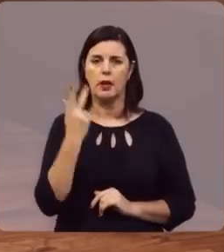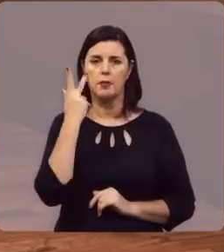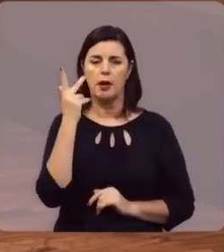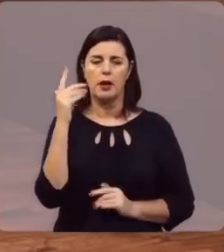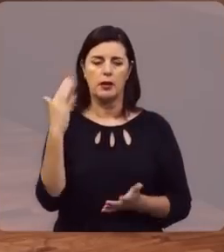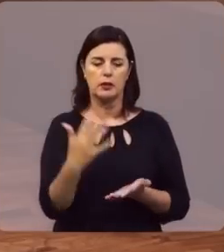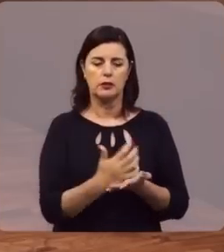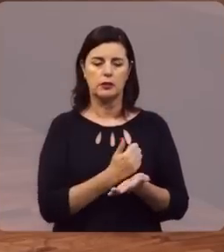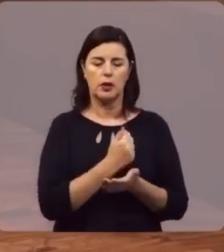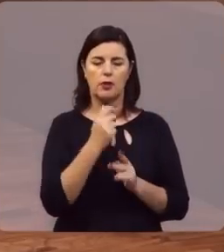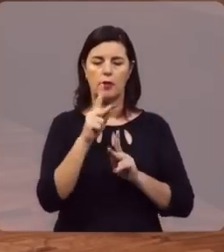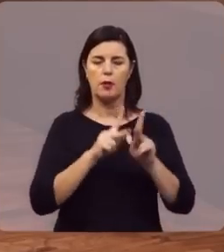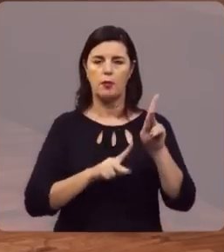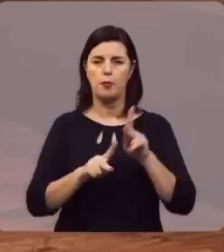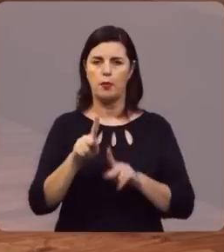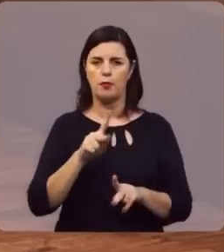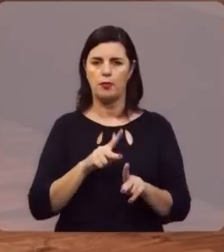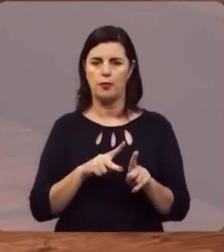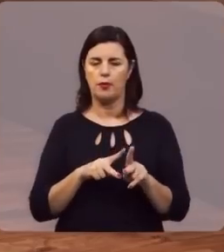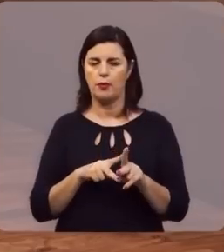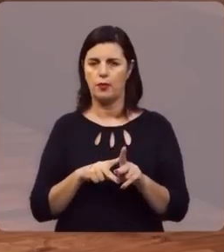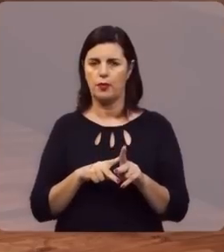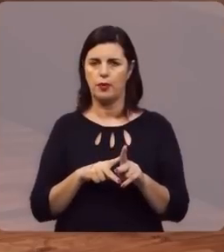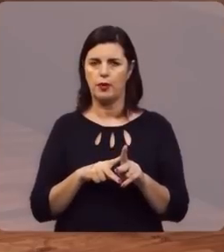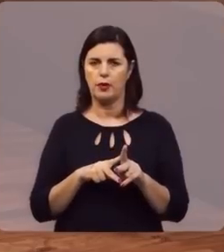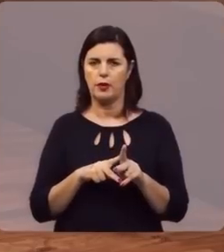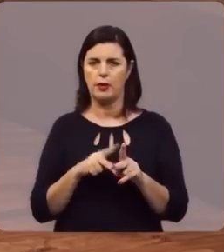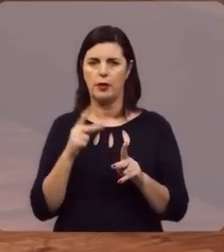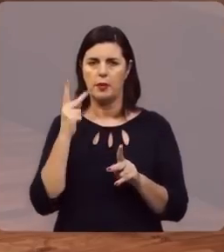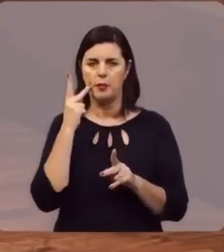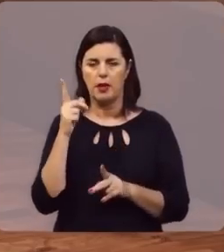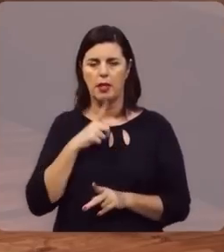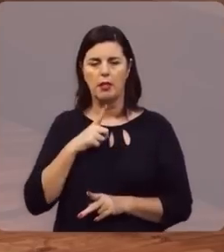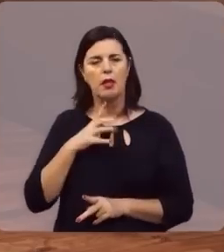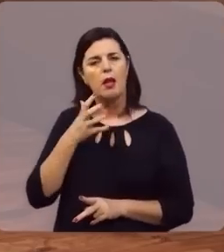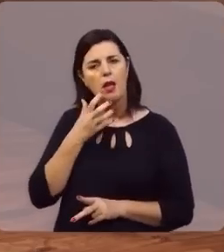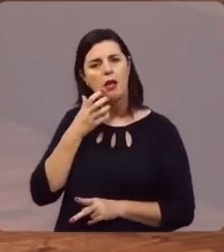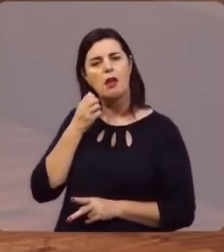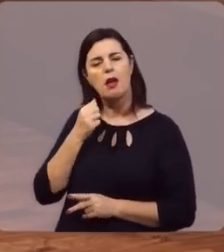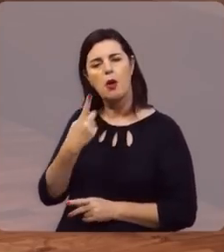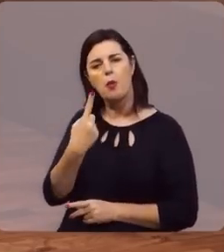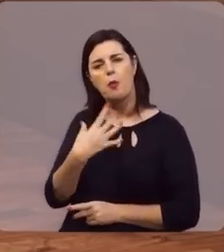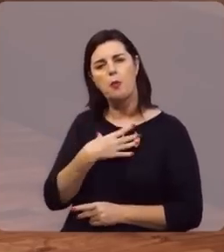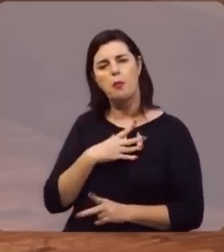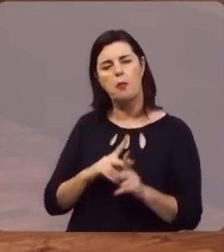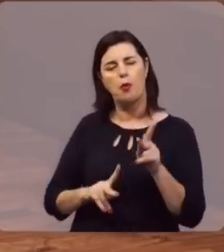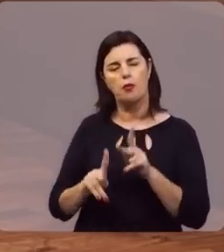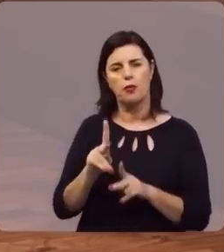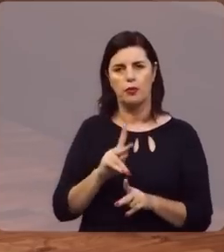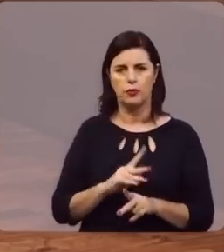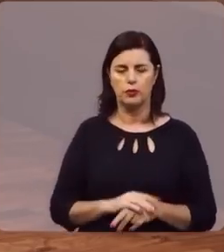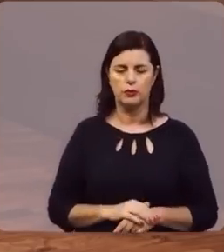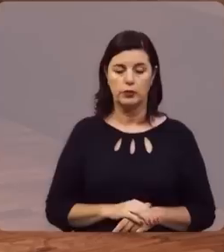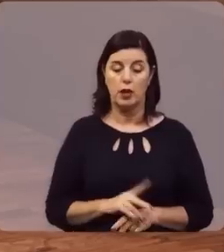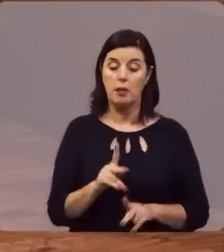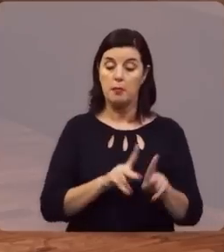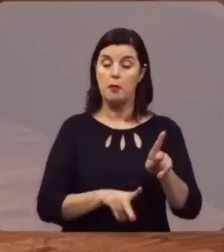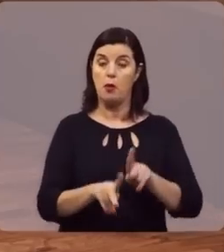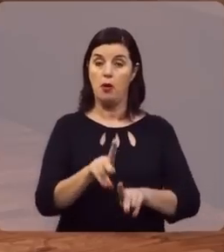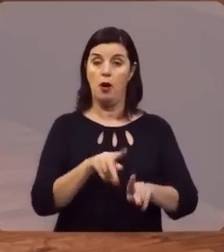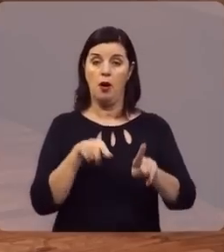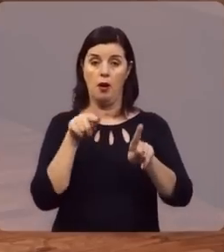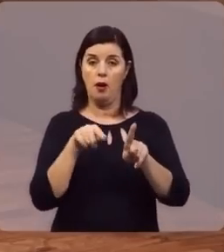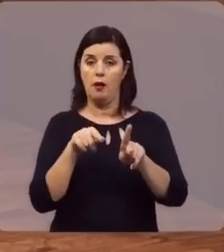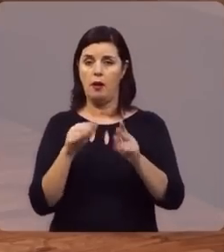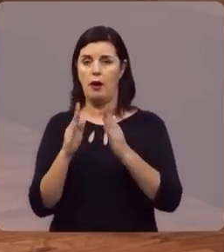e para resgatar um povo para adquirir um pouco Oi e